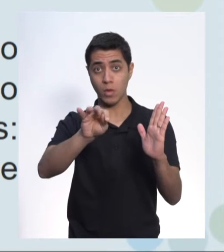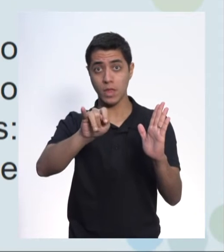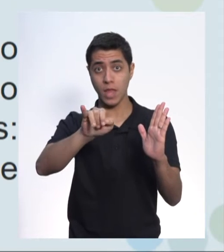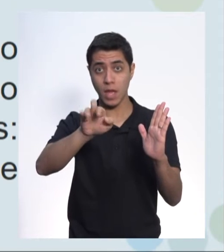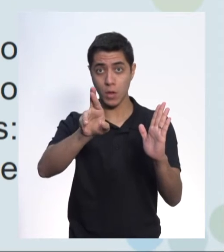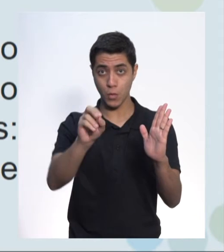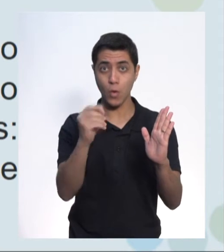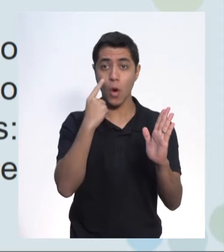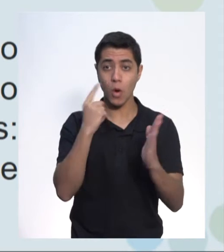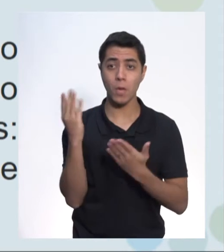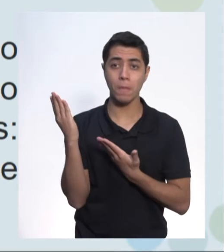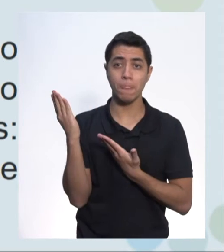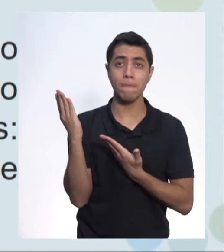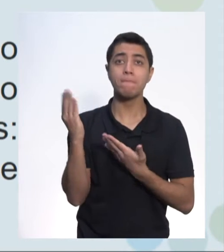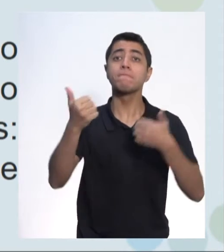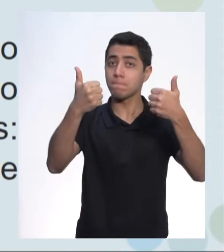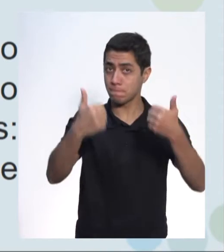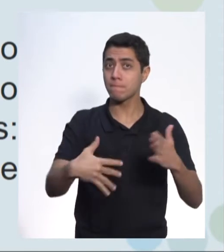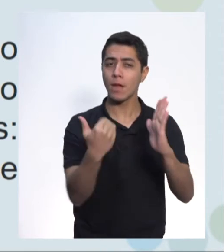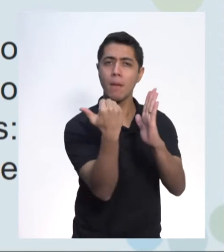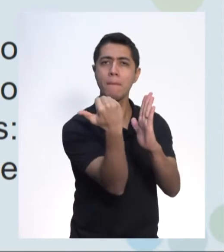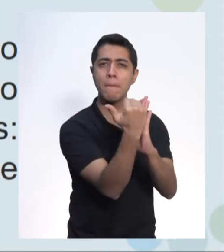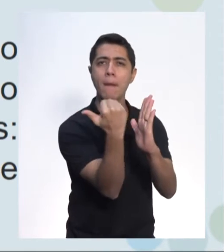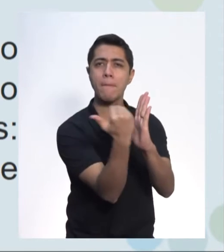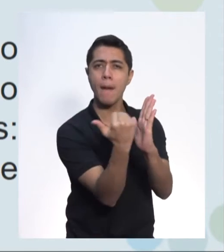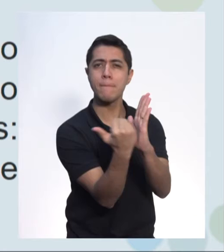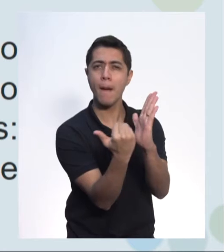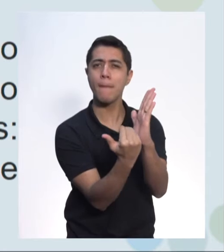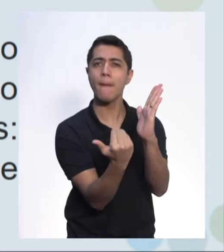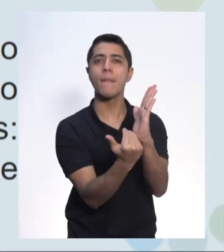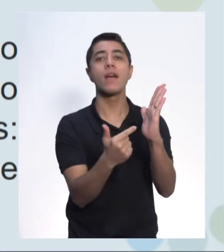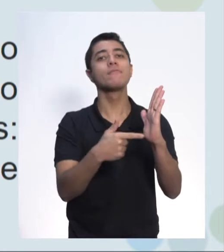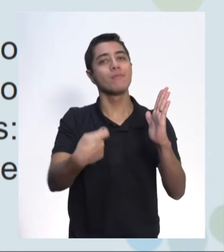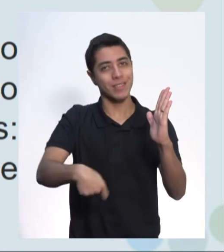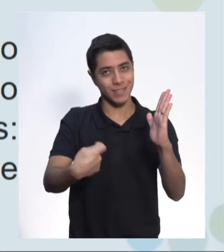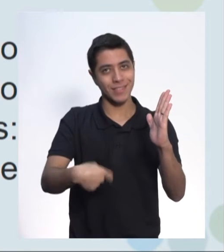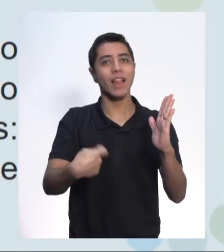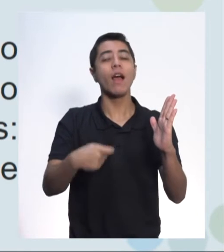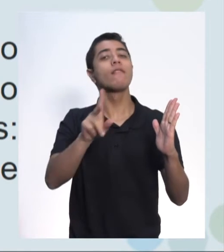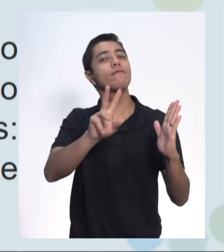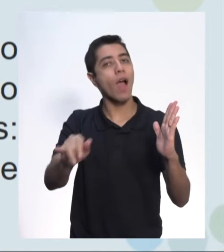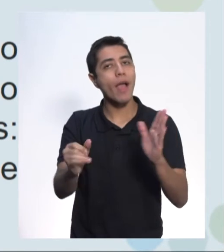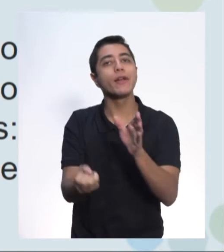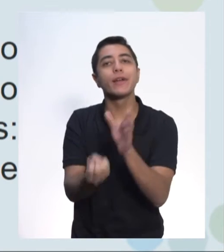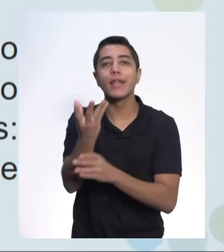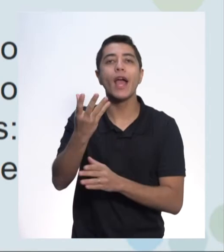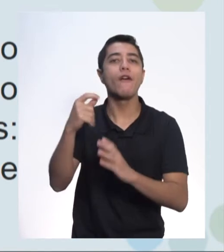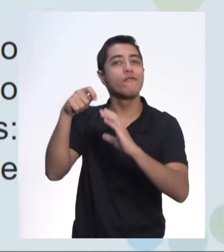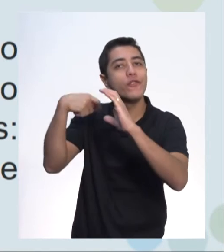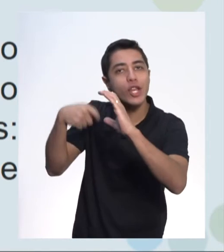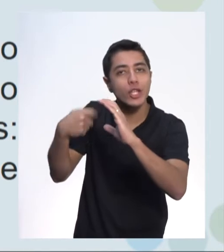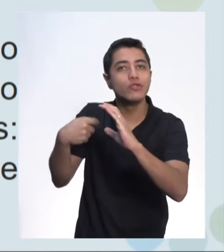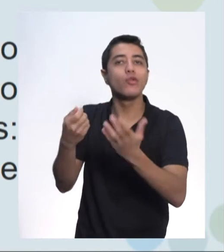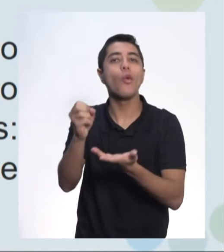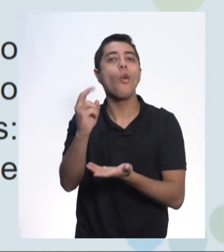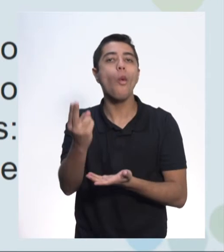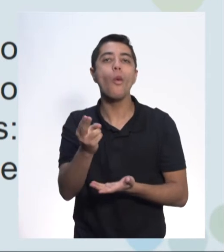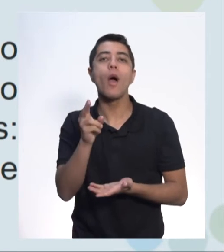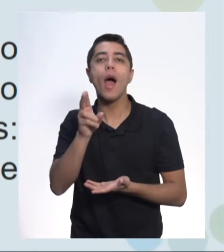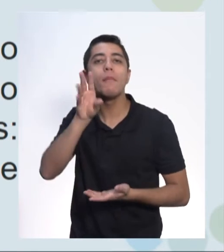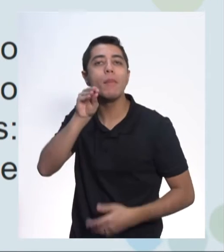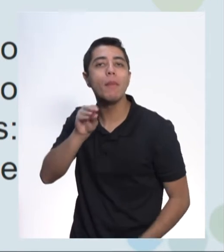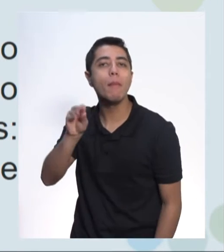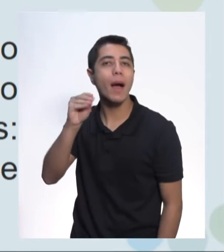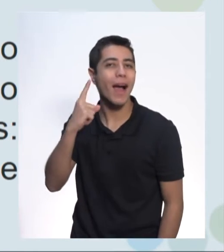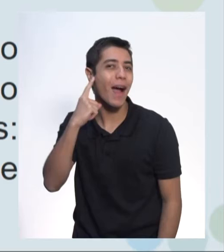que tanto para as produções em vídeo e em áudio, auxiliará a contar a história. De modo geral, o roteiro, seja